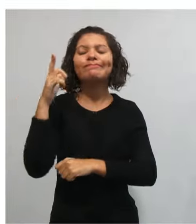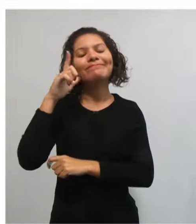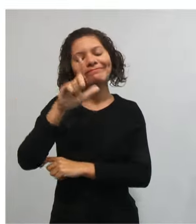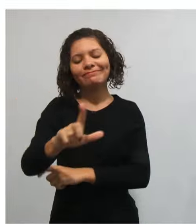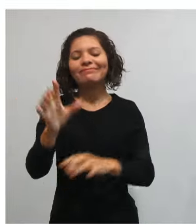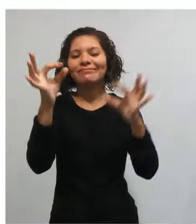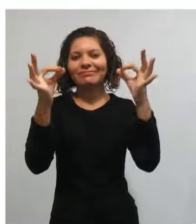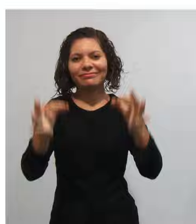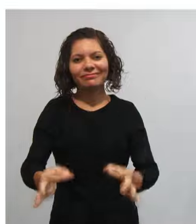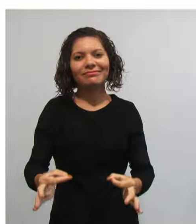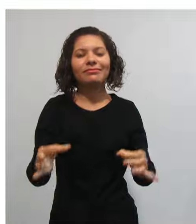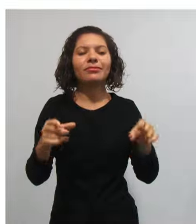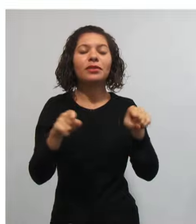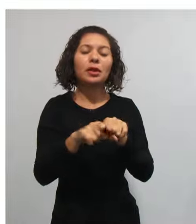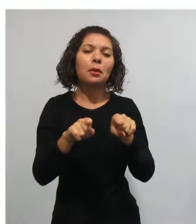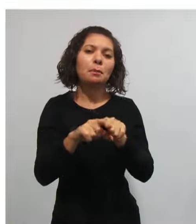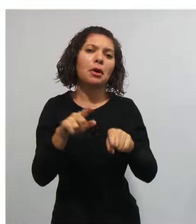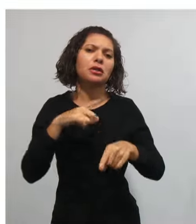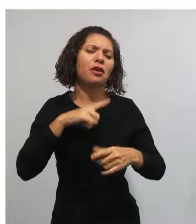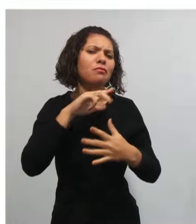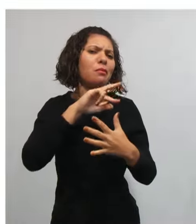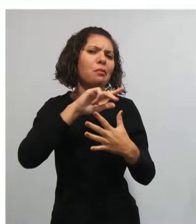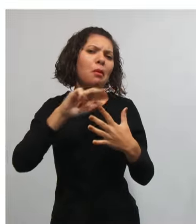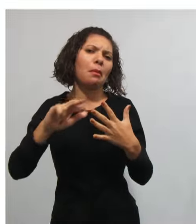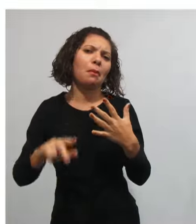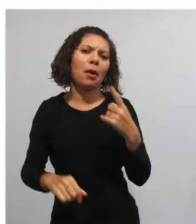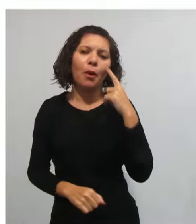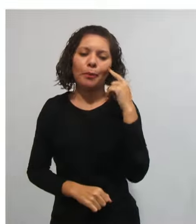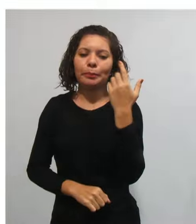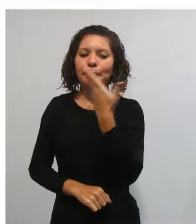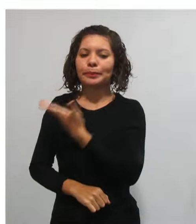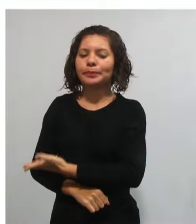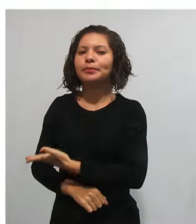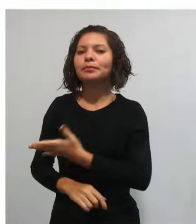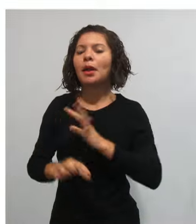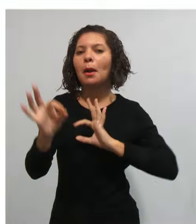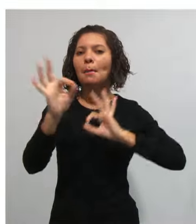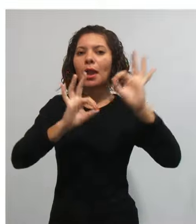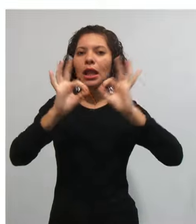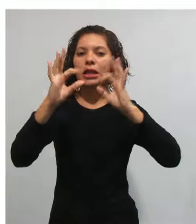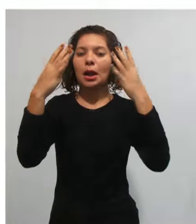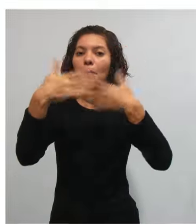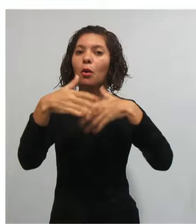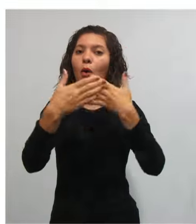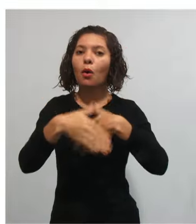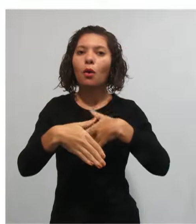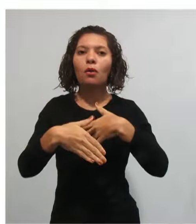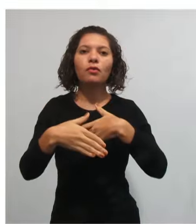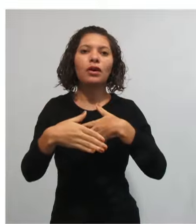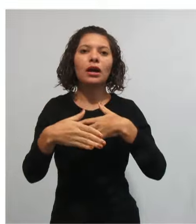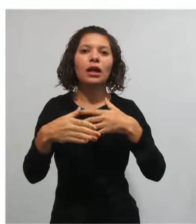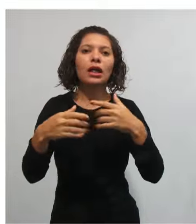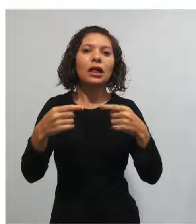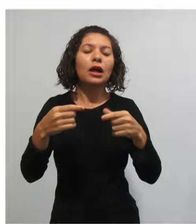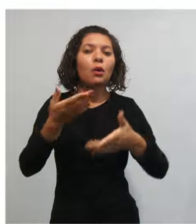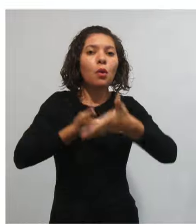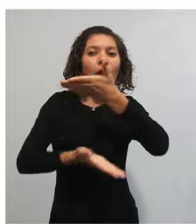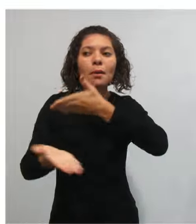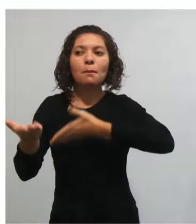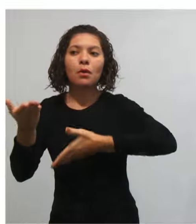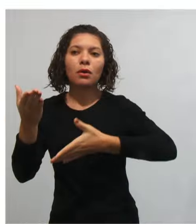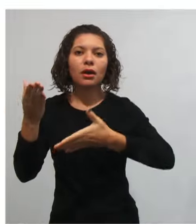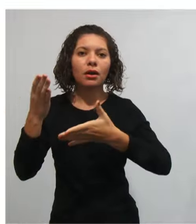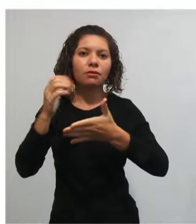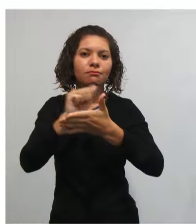e além de outras questões como ministrar os dias letivos planejar a avaliação eh colaborar com as atividades da